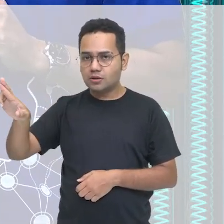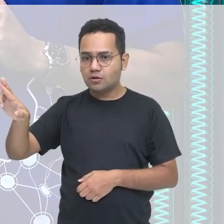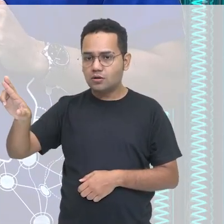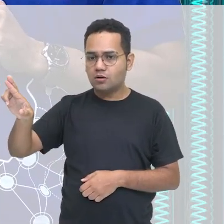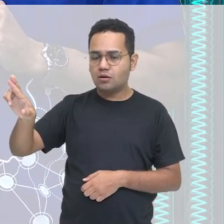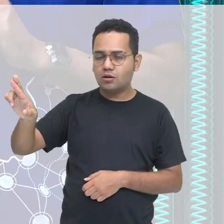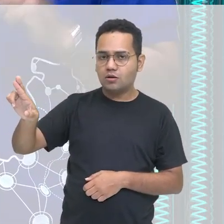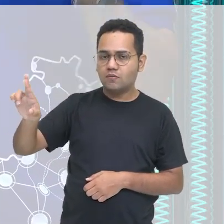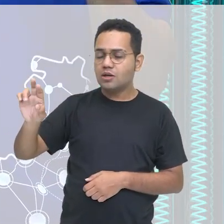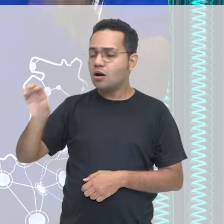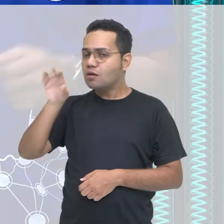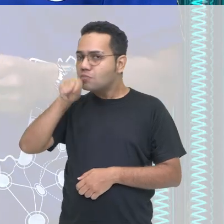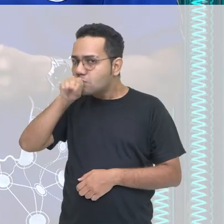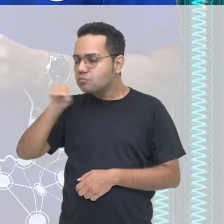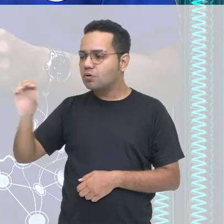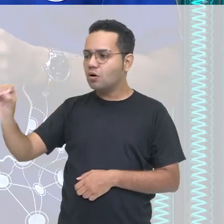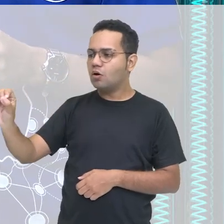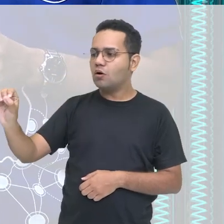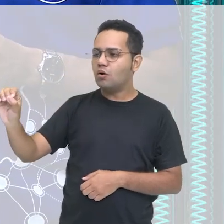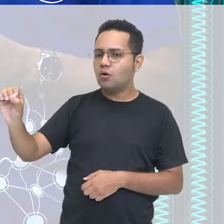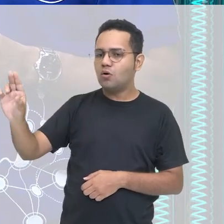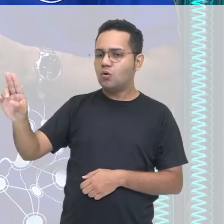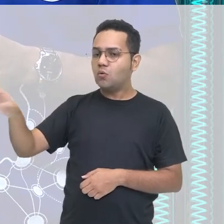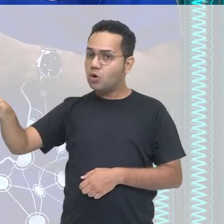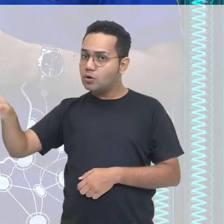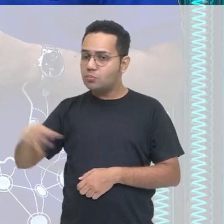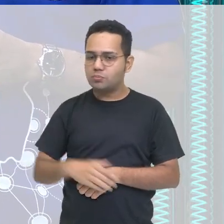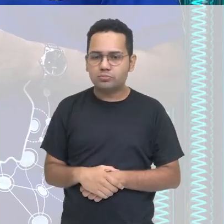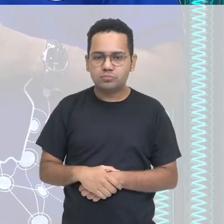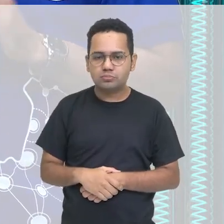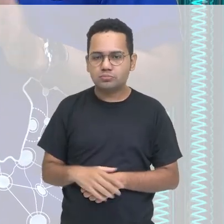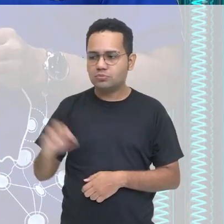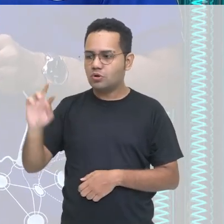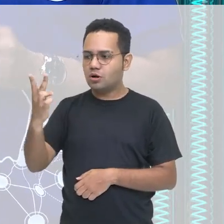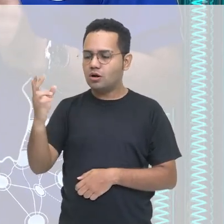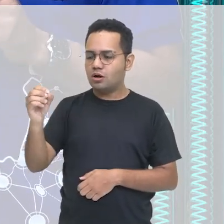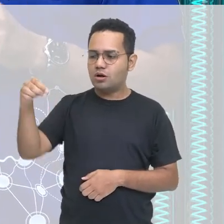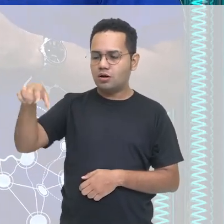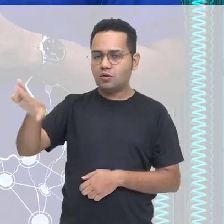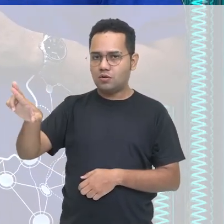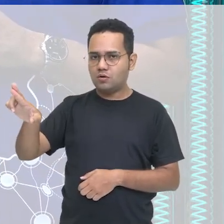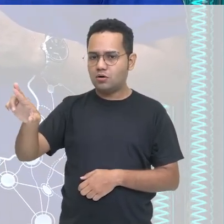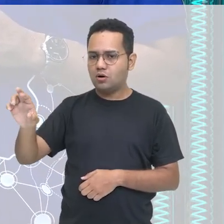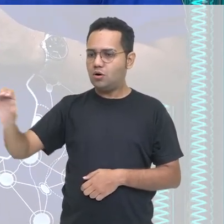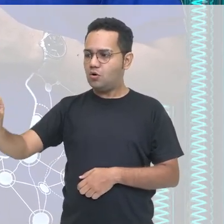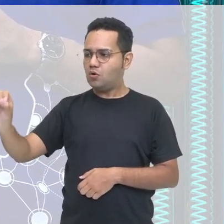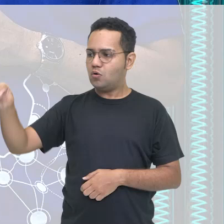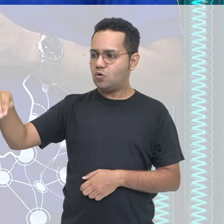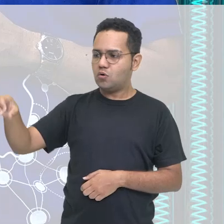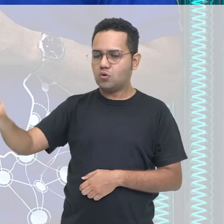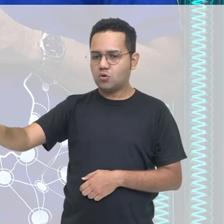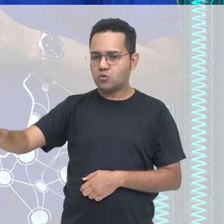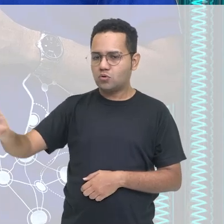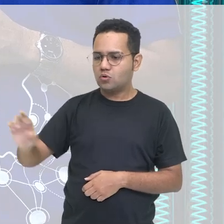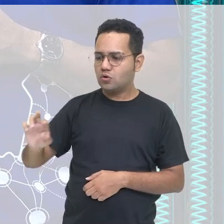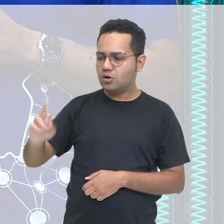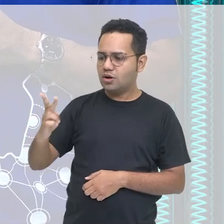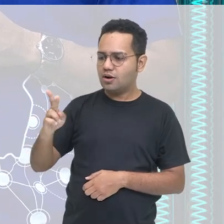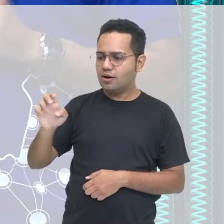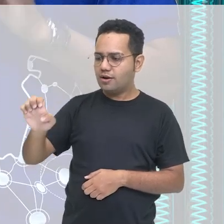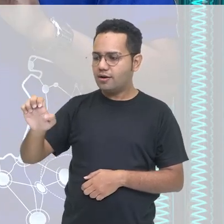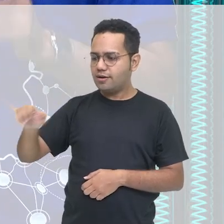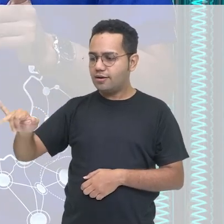estou pronunciando o H. E elas começam com H as palavras, né? E heir. Heir também é relacionado a herdeiro, tá?